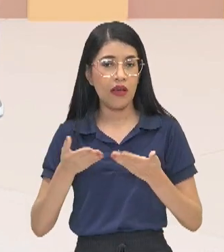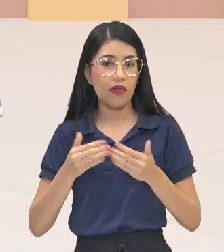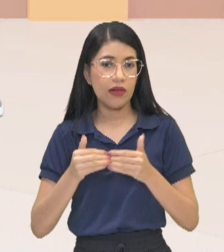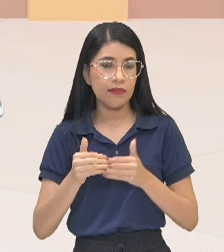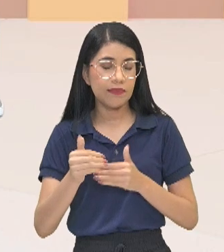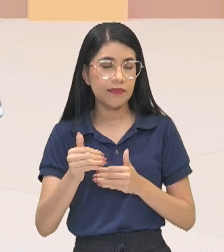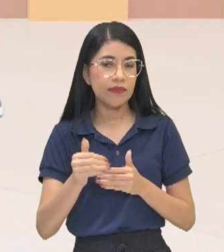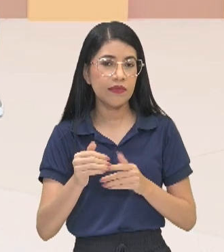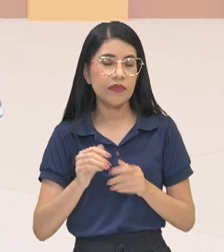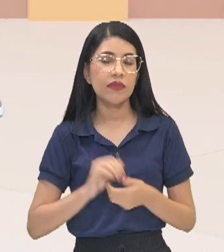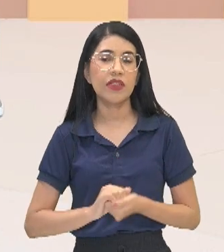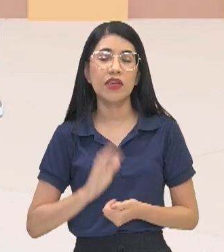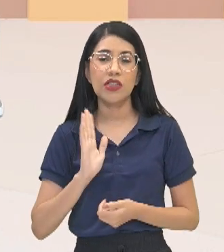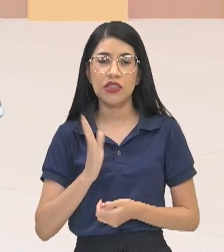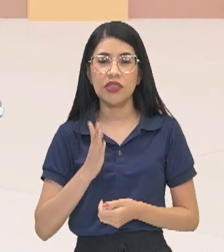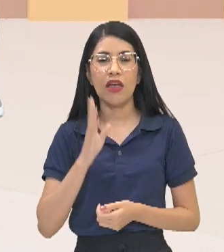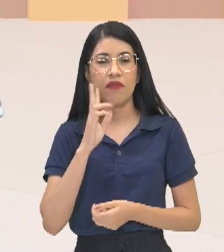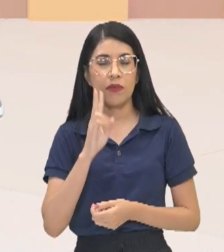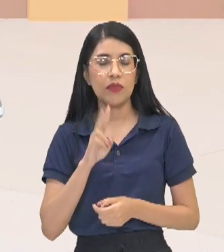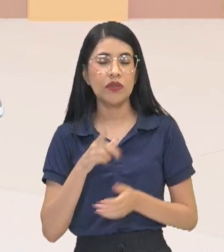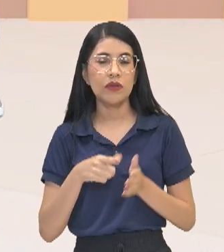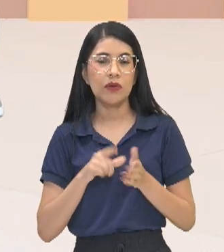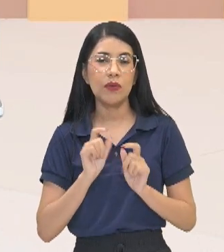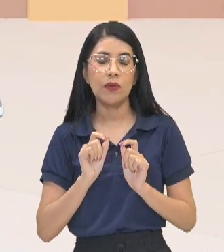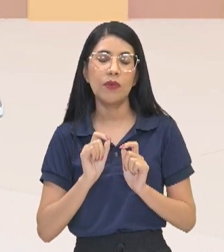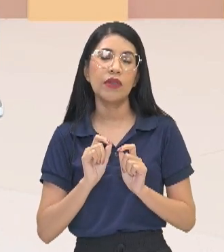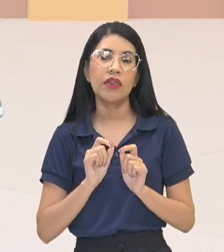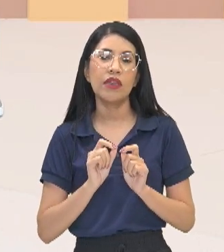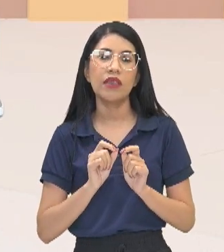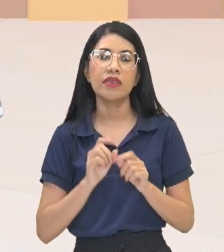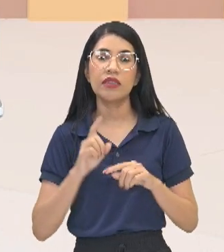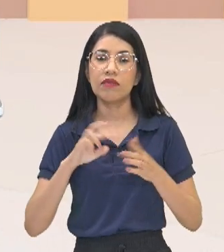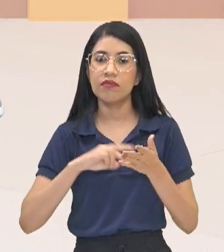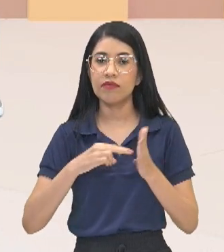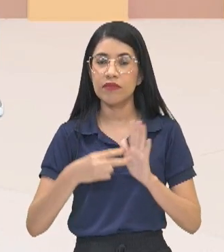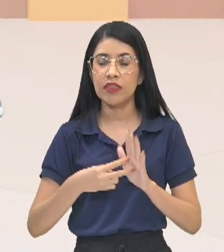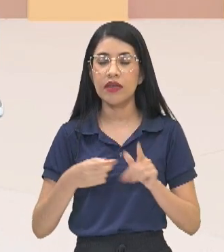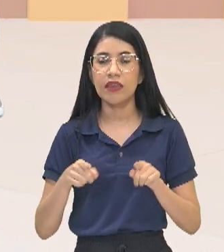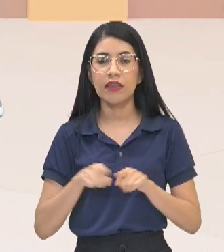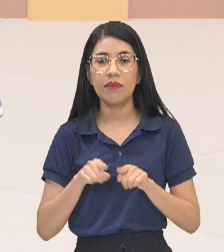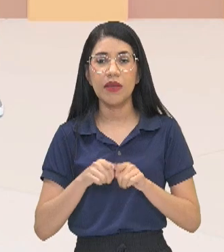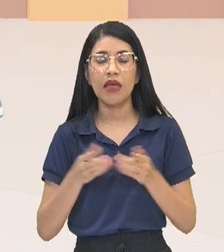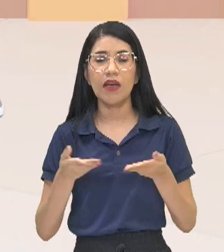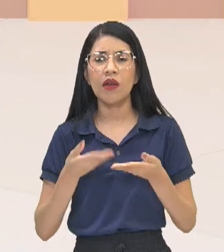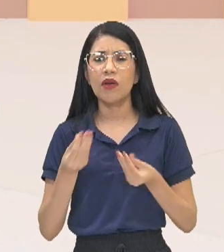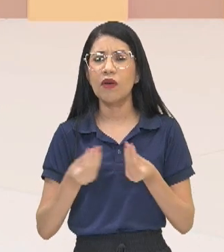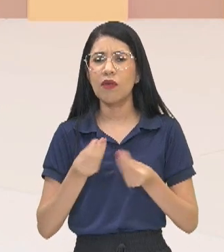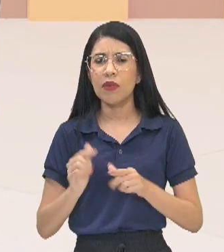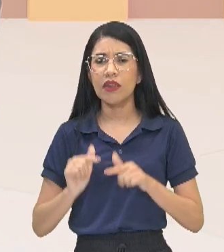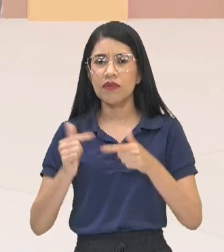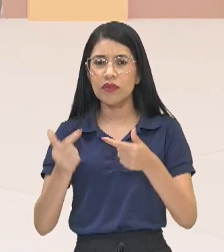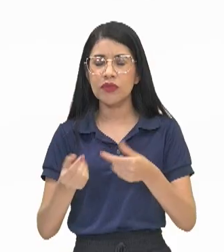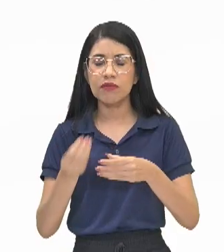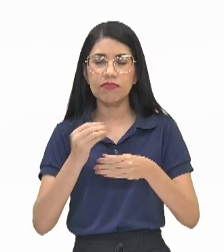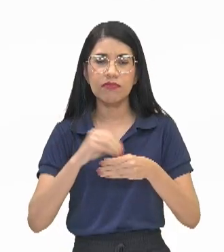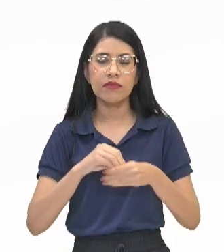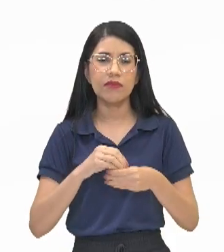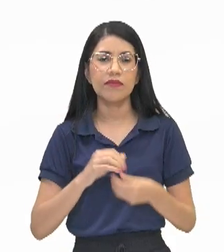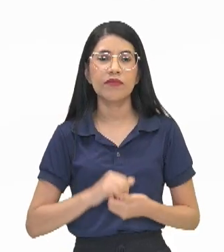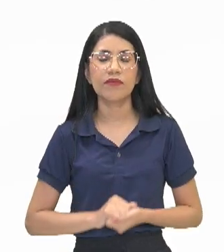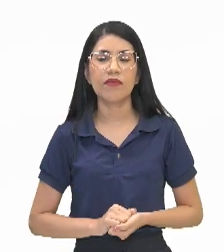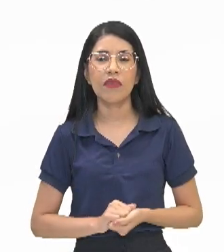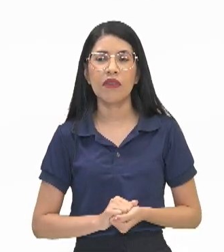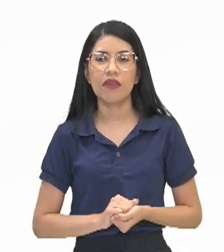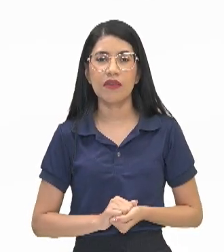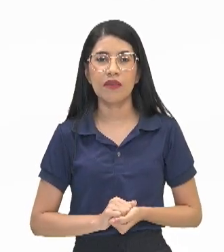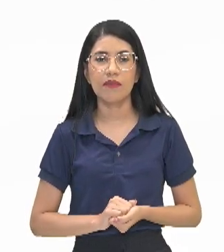que ela é o instrumento da razão, é uma instrumentalização da razão. Vamos ver agora como é que ela funciona por dentro. Rapidamente nós vamos ver